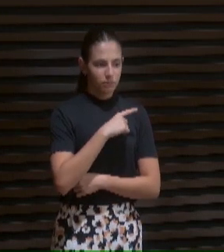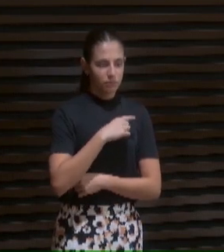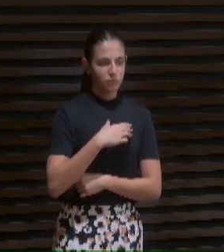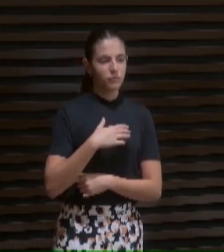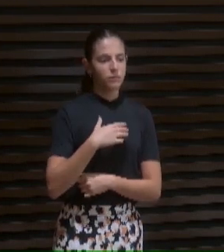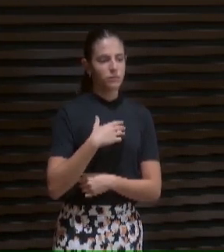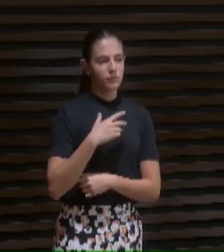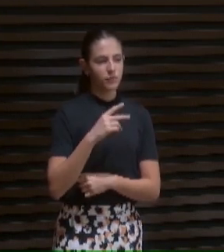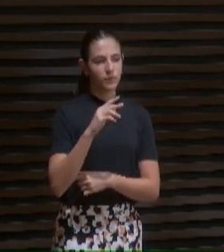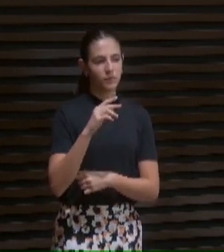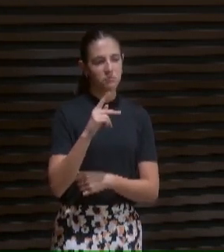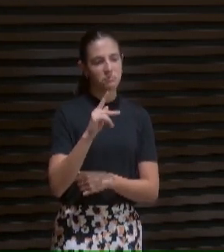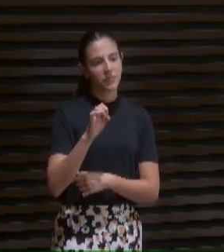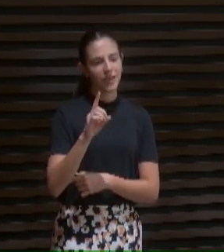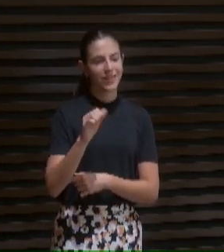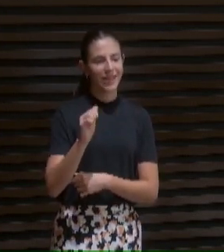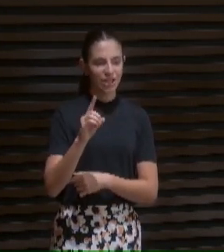negando-lhe entretanto o poder.